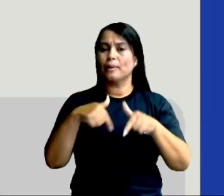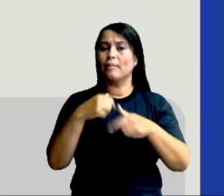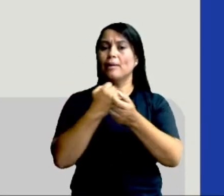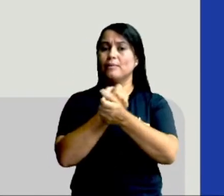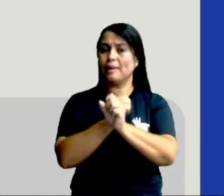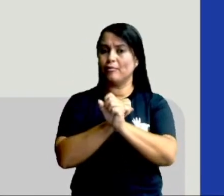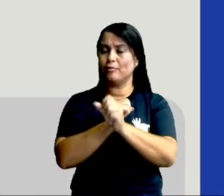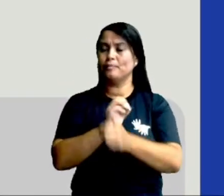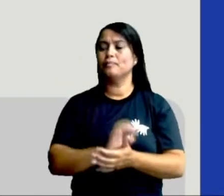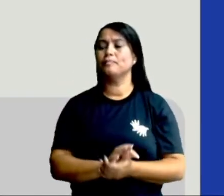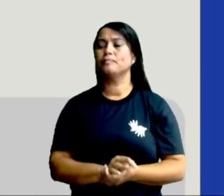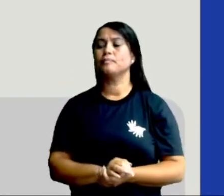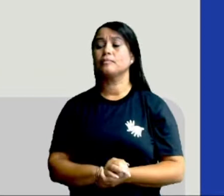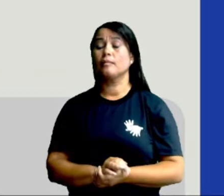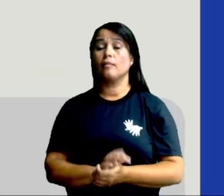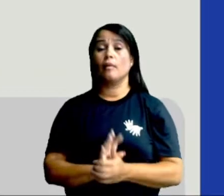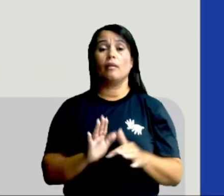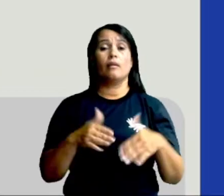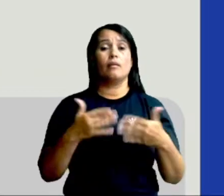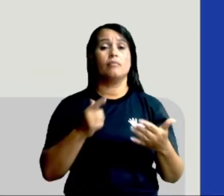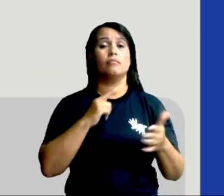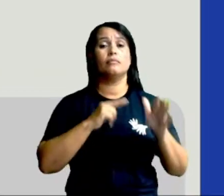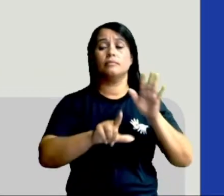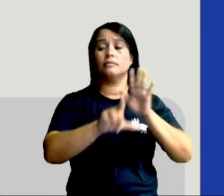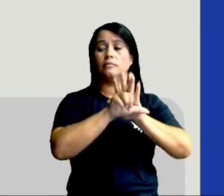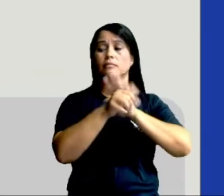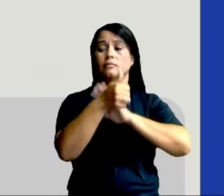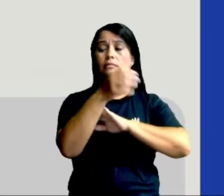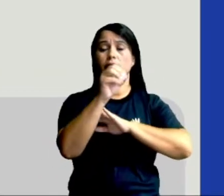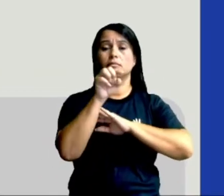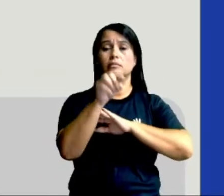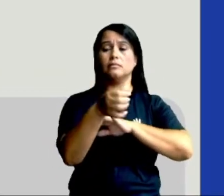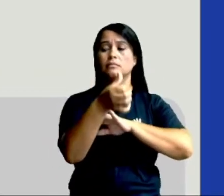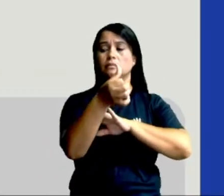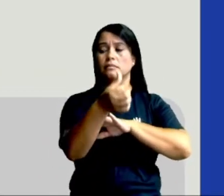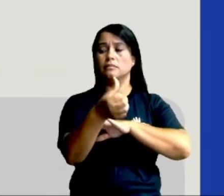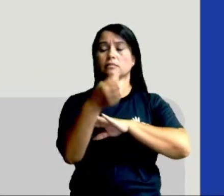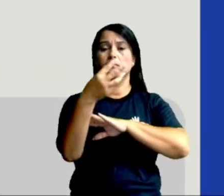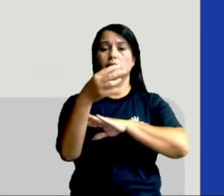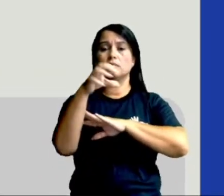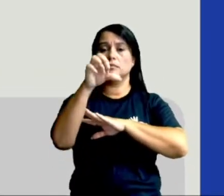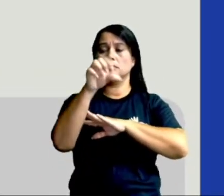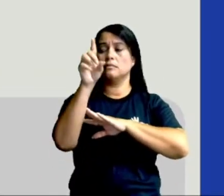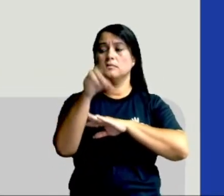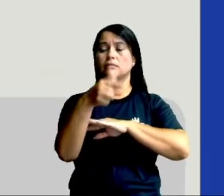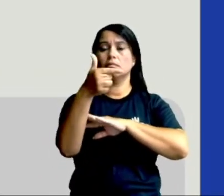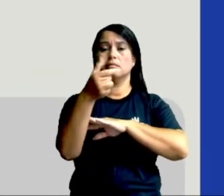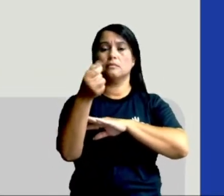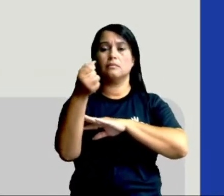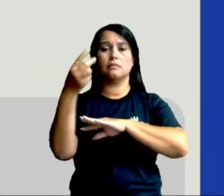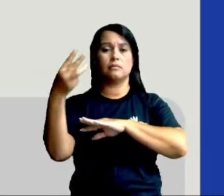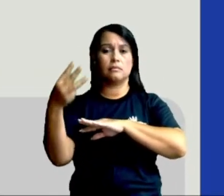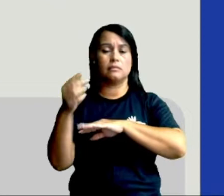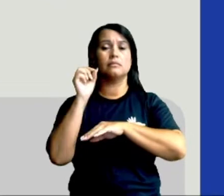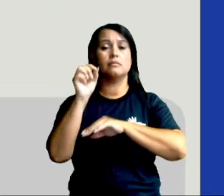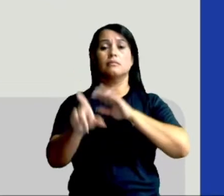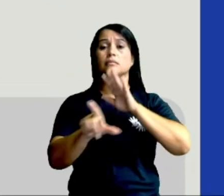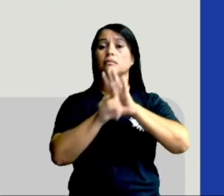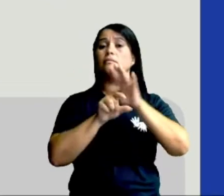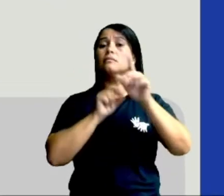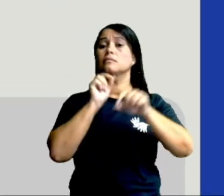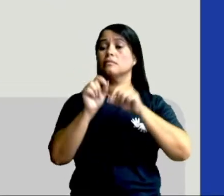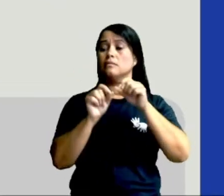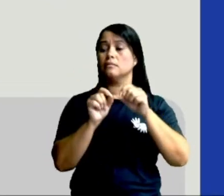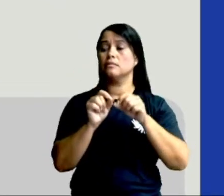escravo. Então, aqui na lei de 10.639 de 2003, essa lei